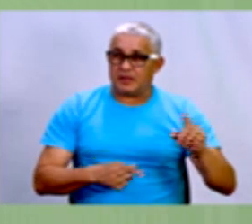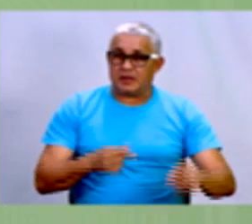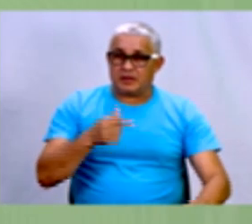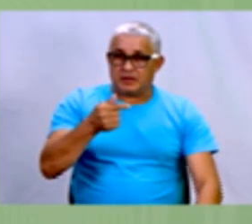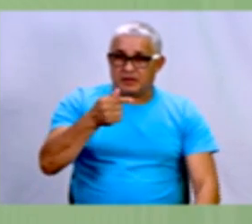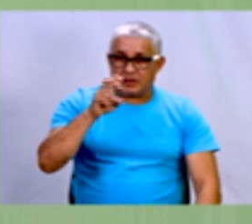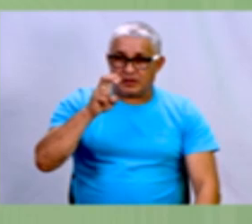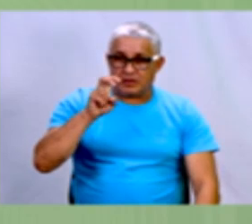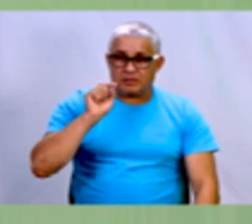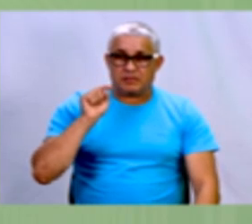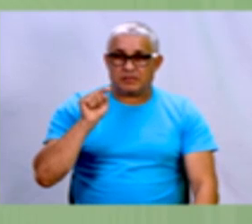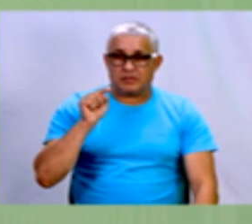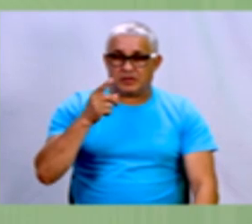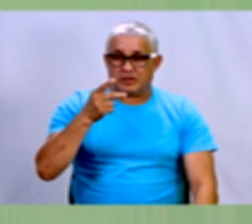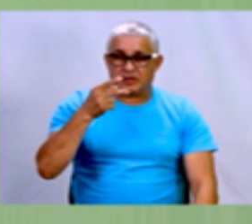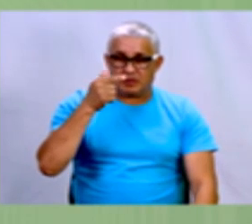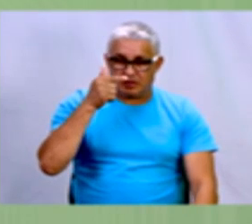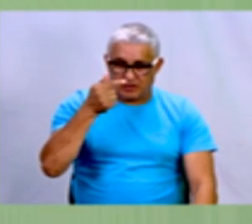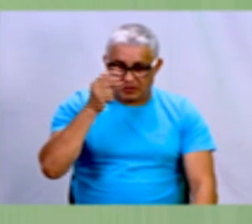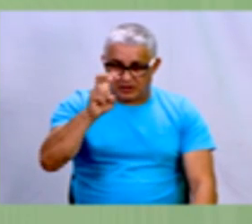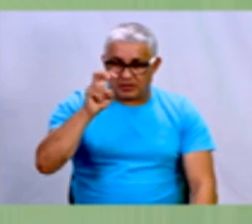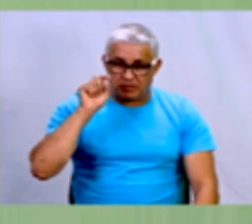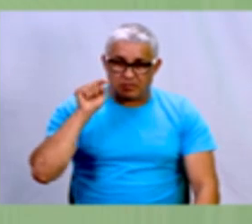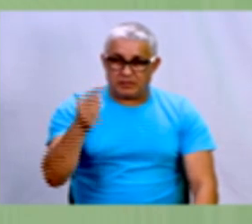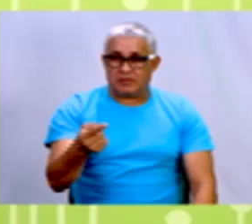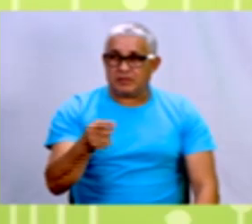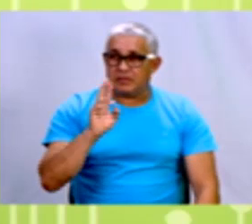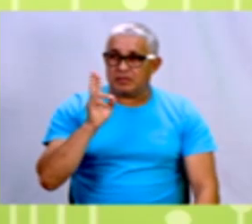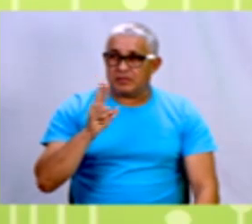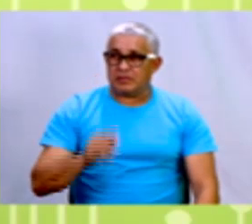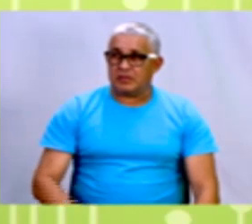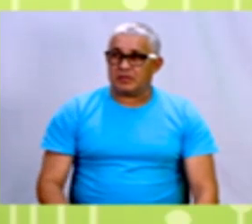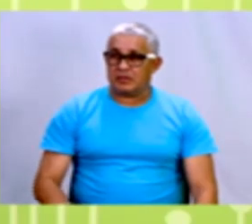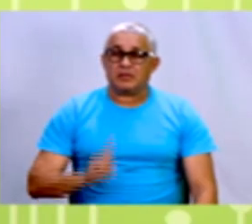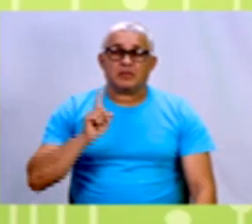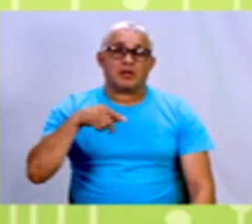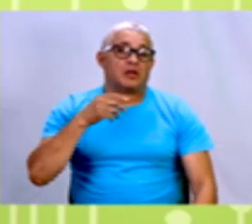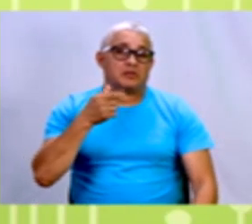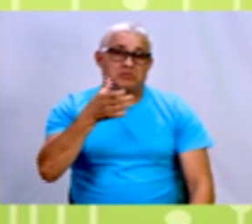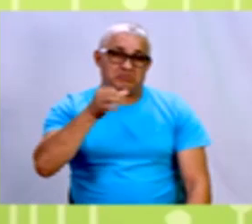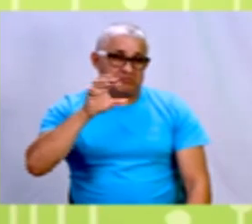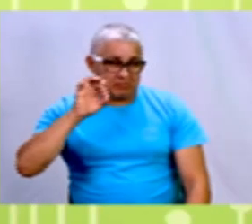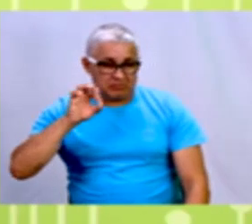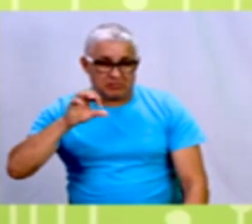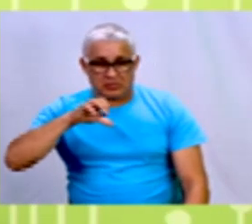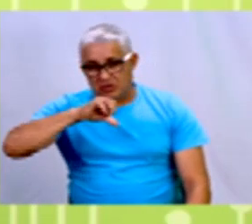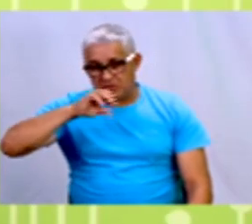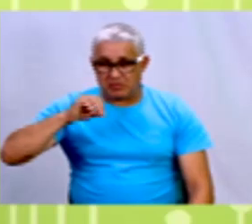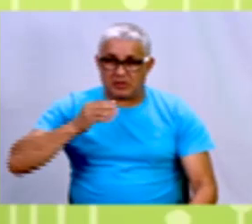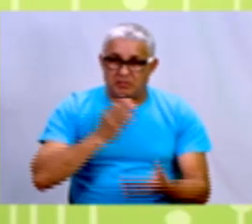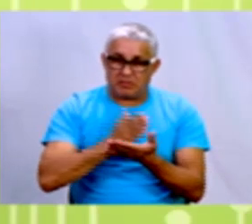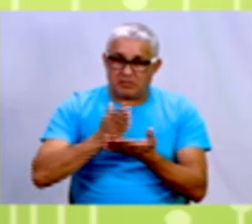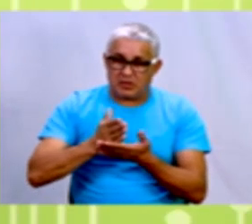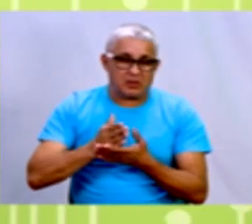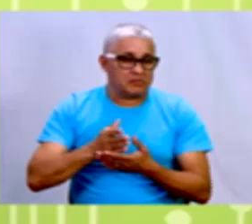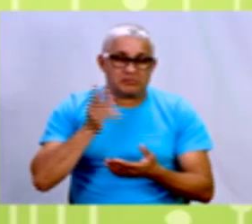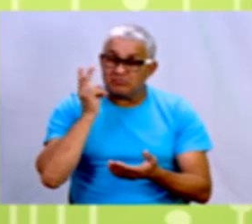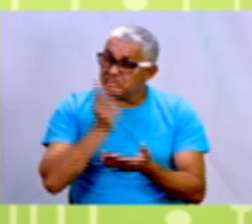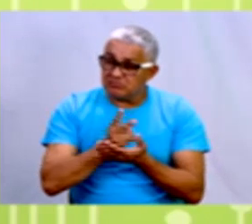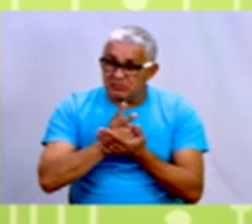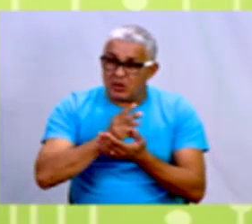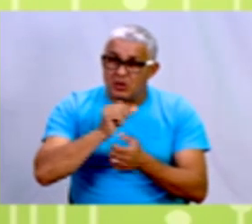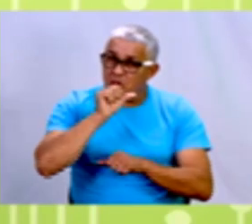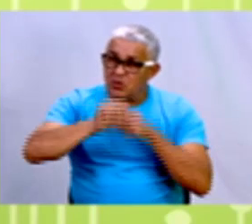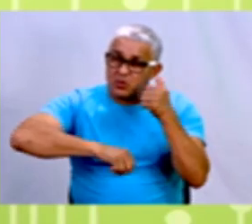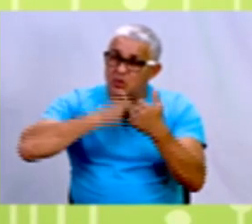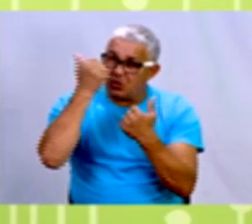ser 75 mil reais. E depois que eu tiver pago 90 parcelas, qual que vai ser meu saldo devedor? É só substituir o